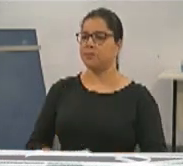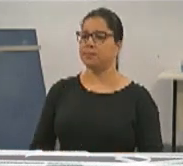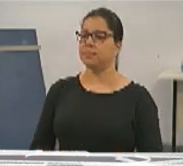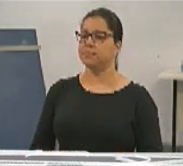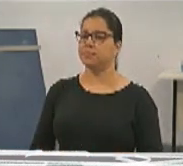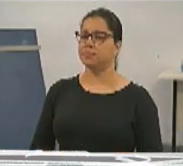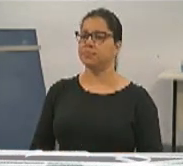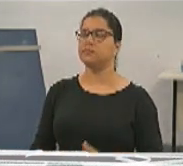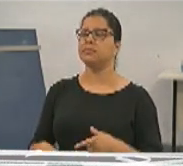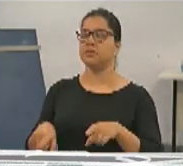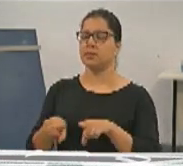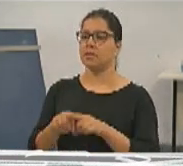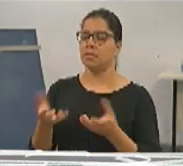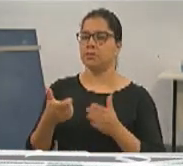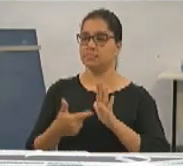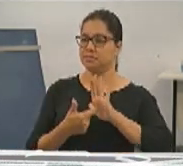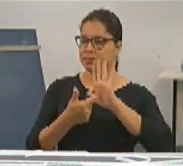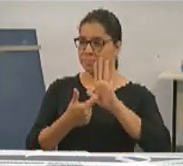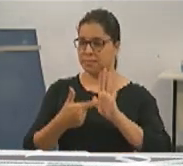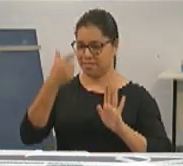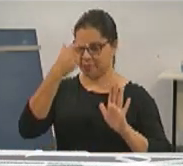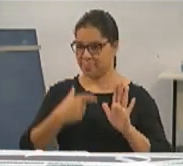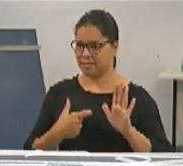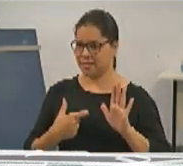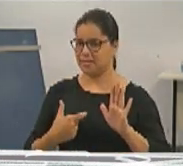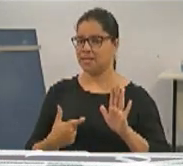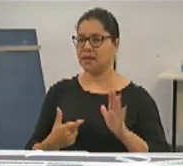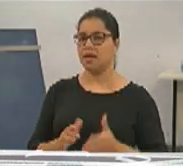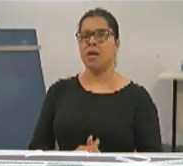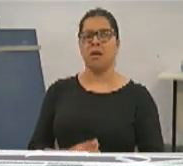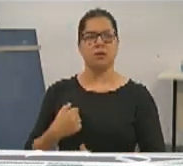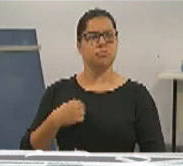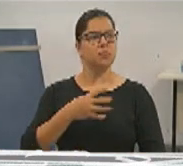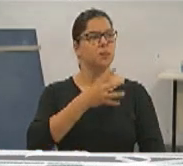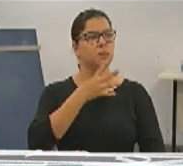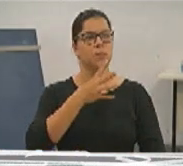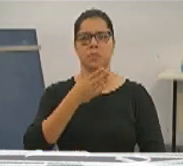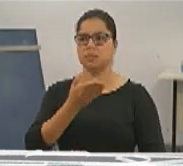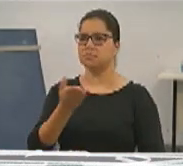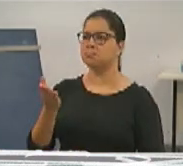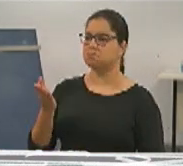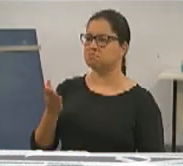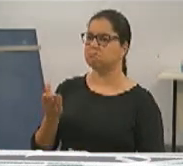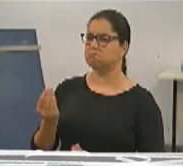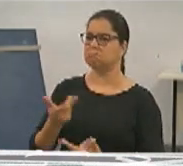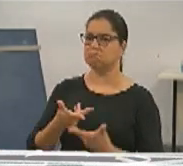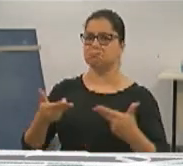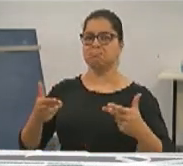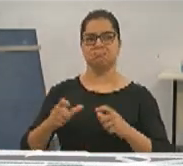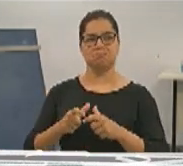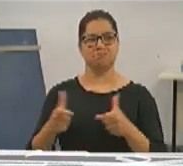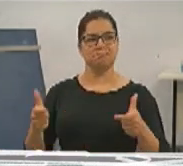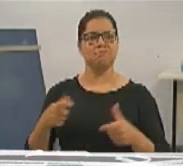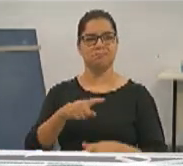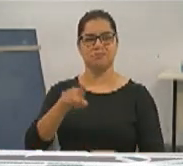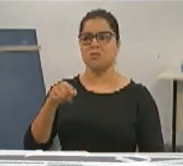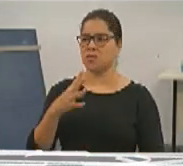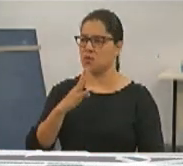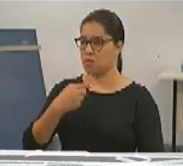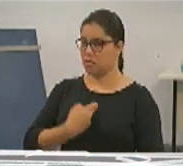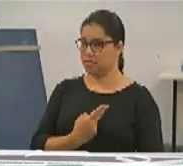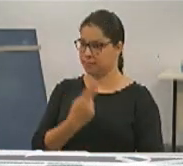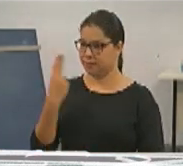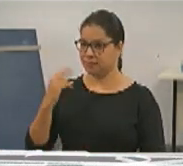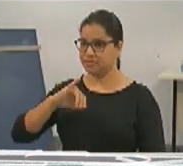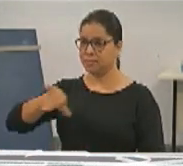Primeiramente, eu gostaria de apresentar, né, eu conheço muito dos colegas aqui, que estão nesse ambiente. Eu sou o Joelson,